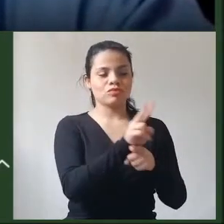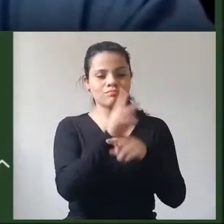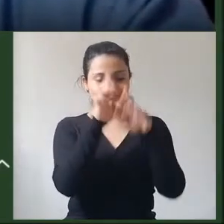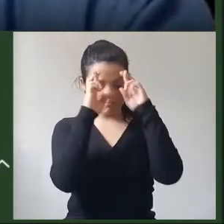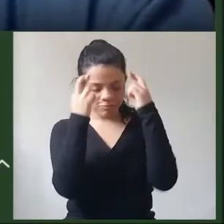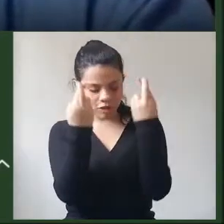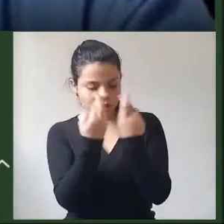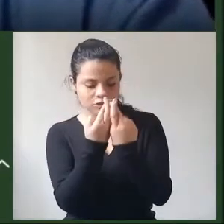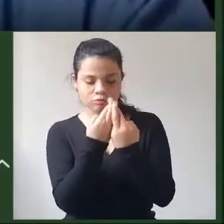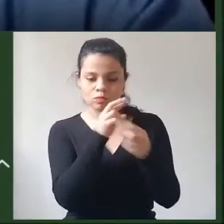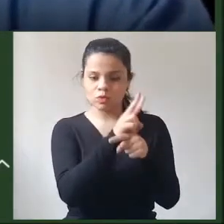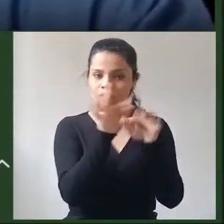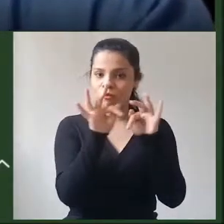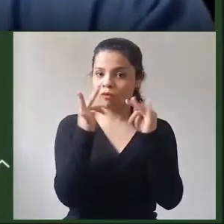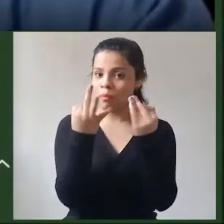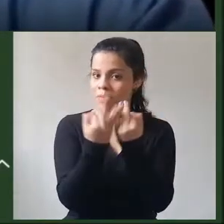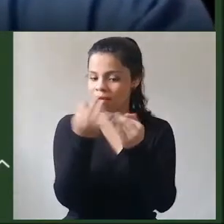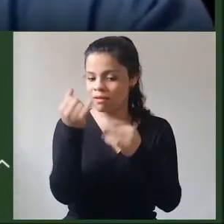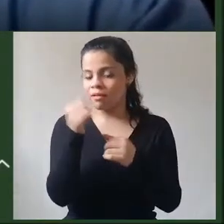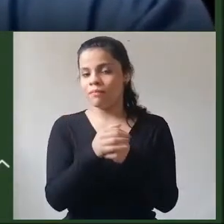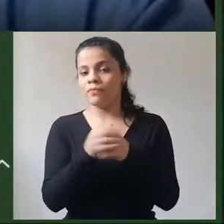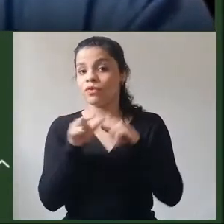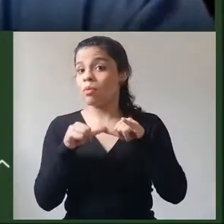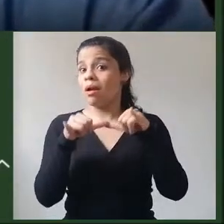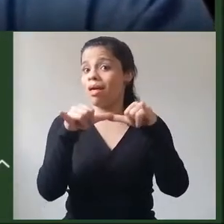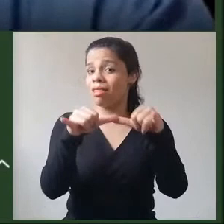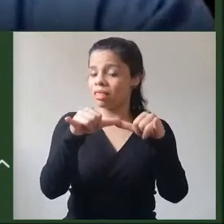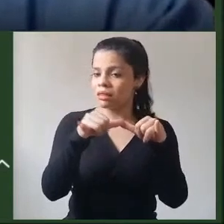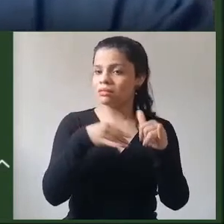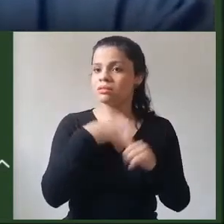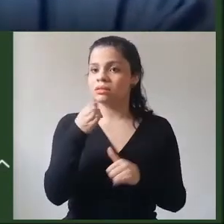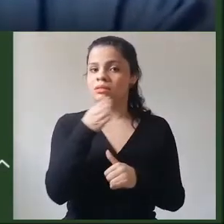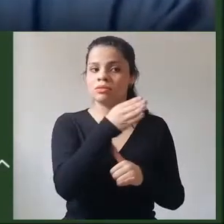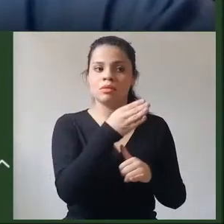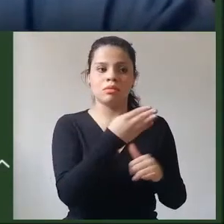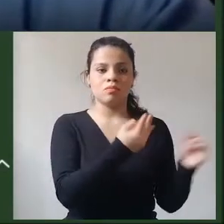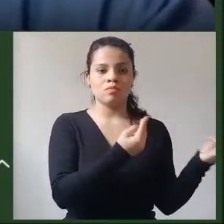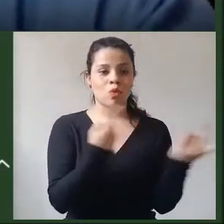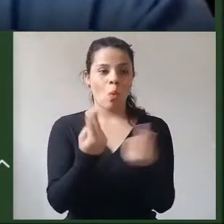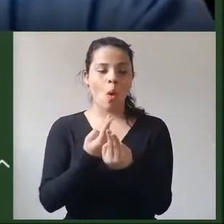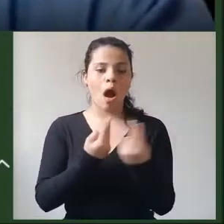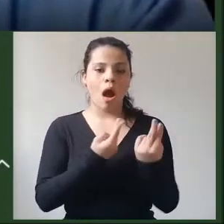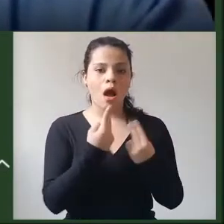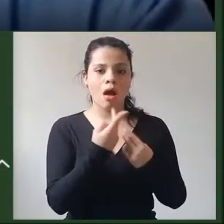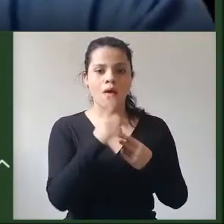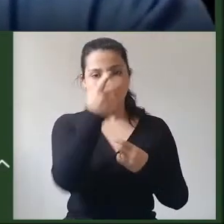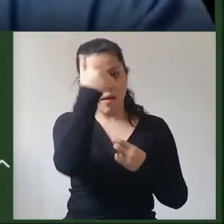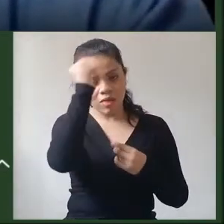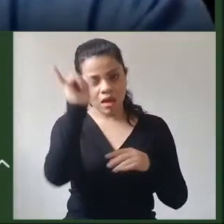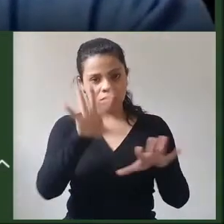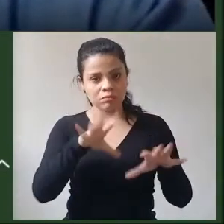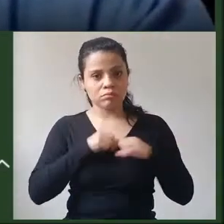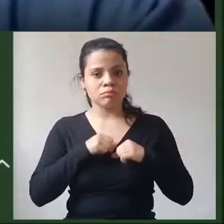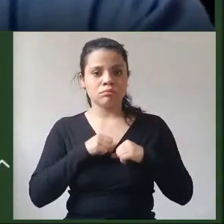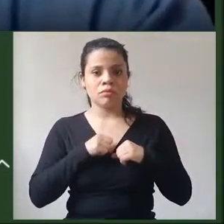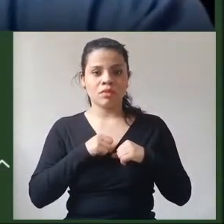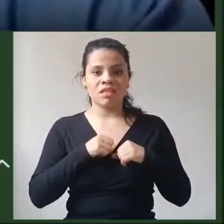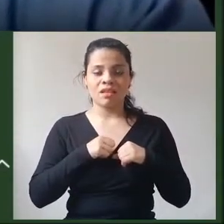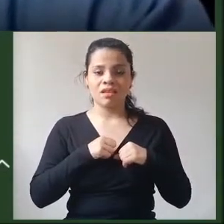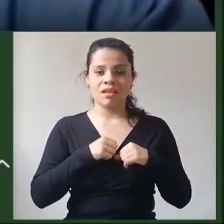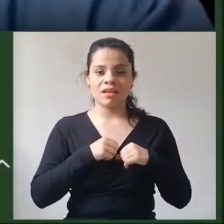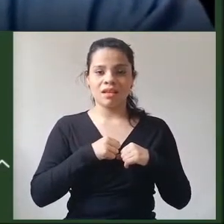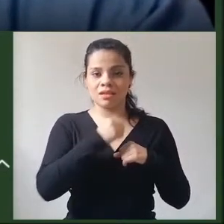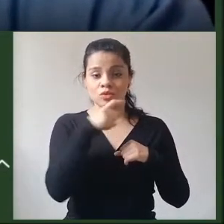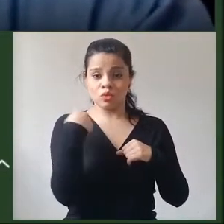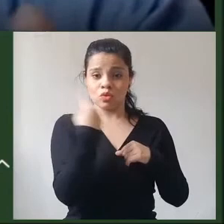E, ao mesmo tempo, uno está lidando na família, sair de compras, que as mesmas coisas que elas estão lidando. Em certa